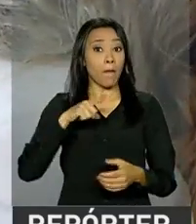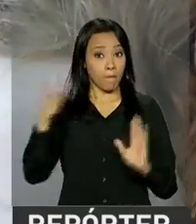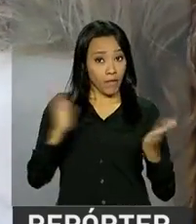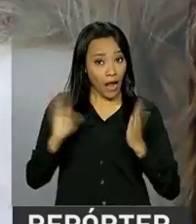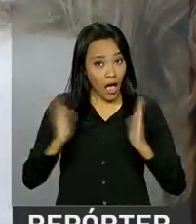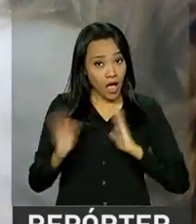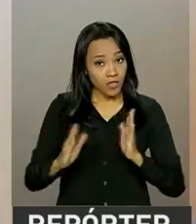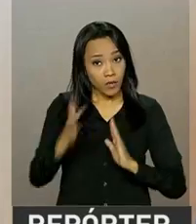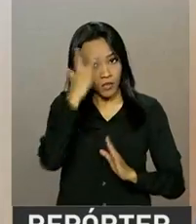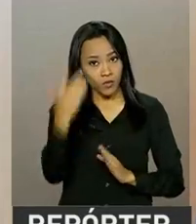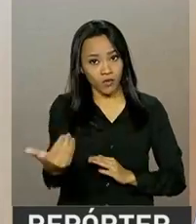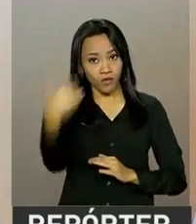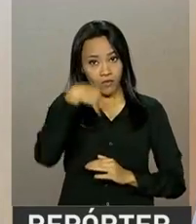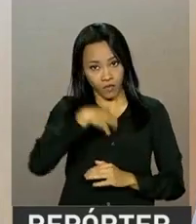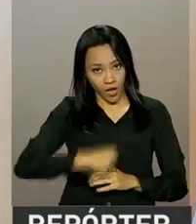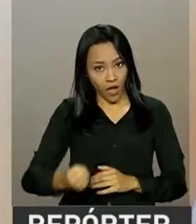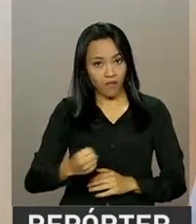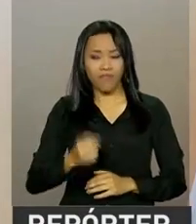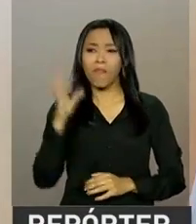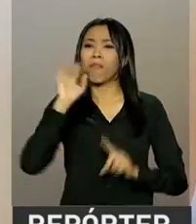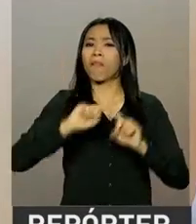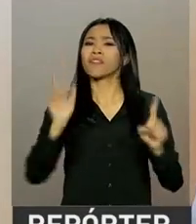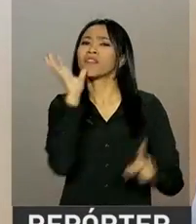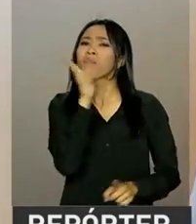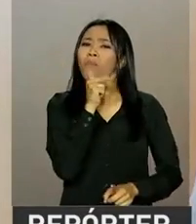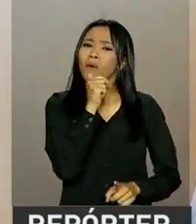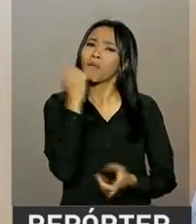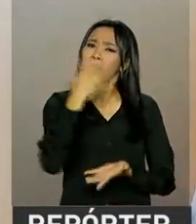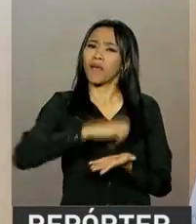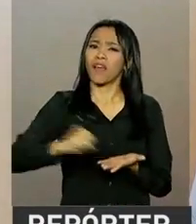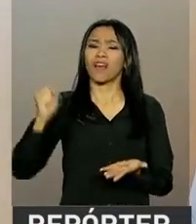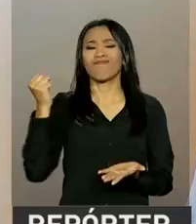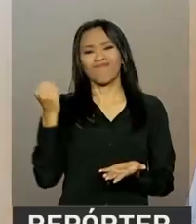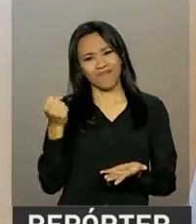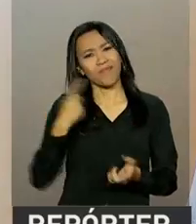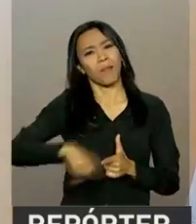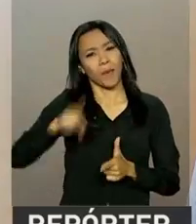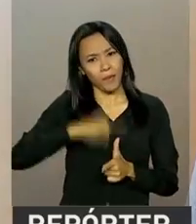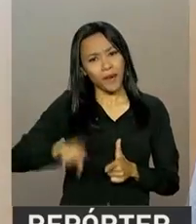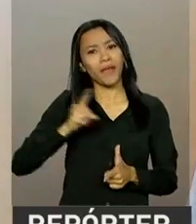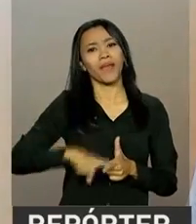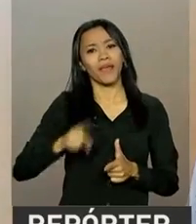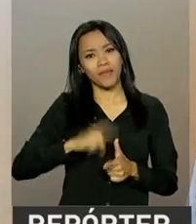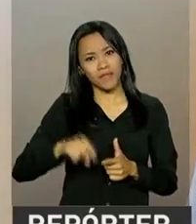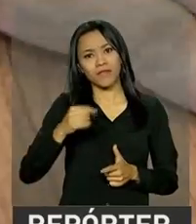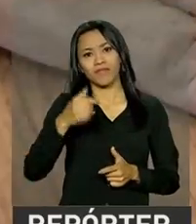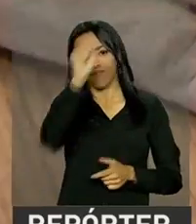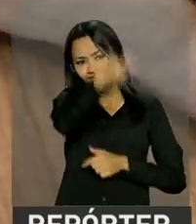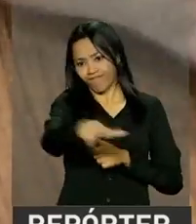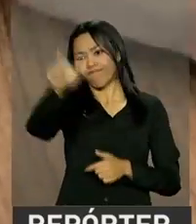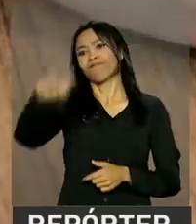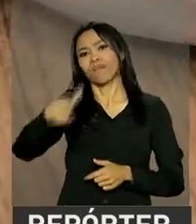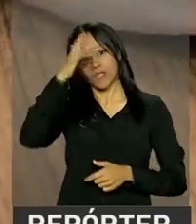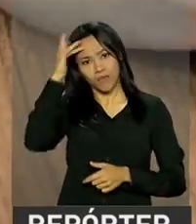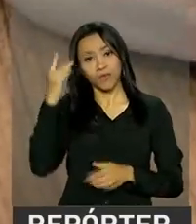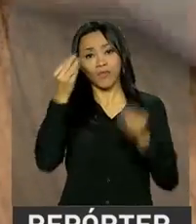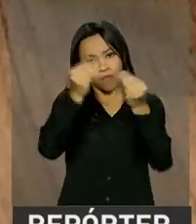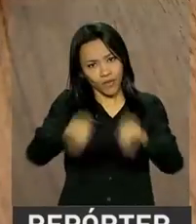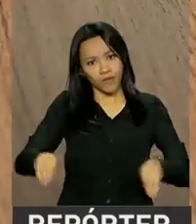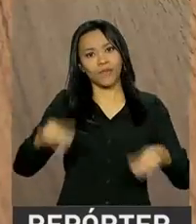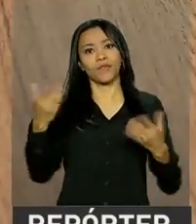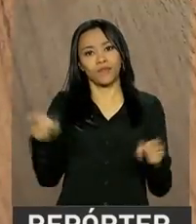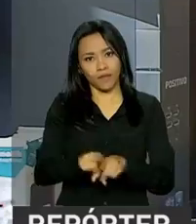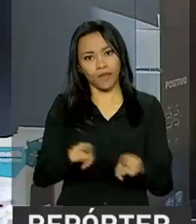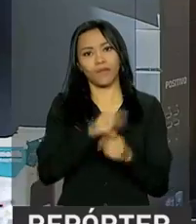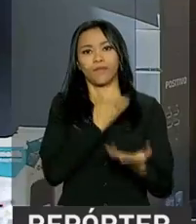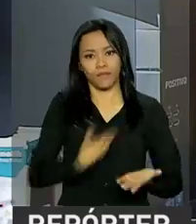voltar à agência mas a para buscar pode resultar em problemas para os trabalhadores e prejuízo aos cofres